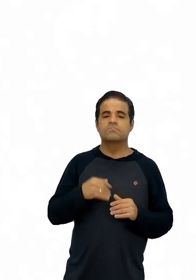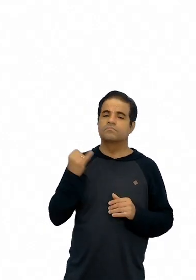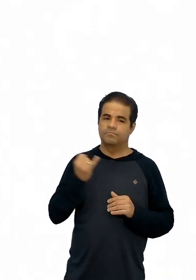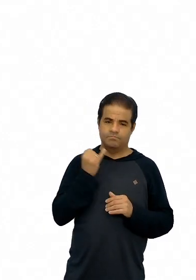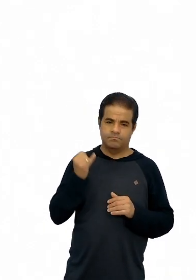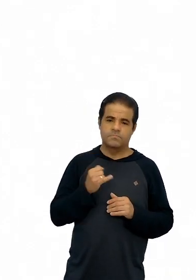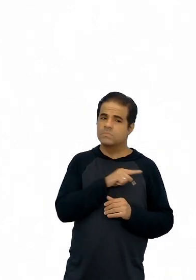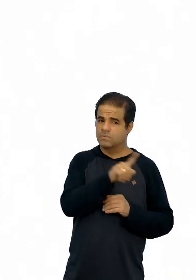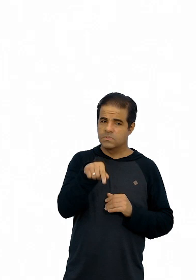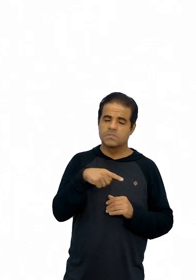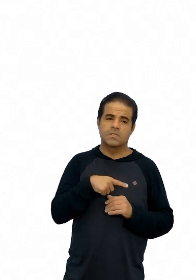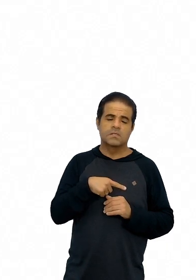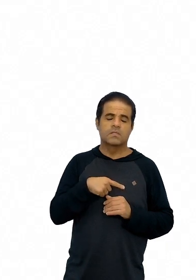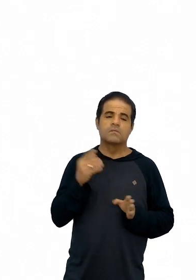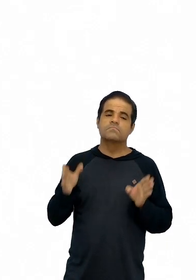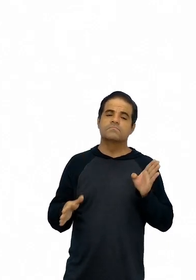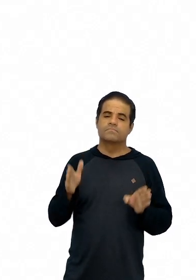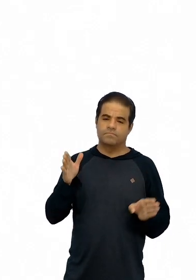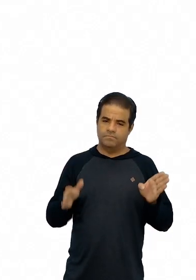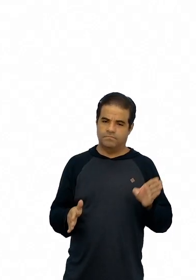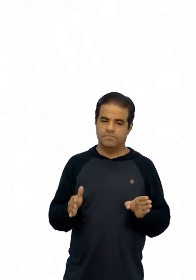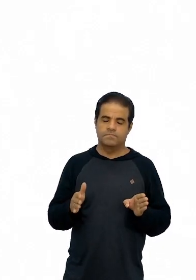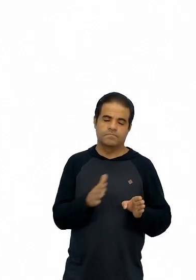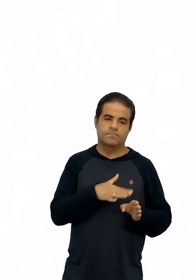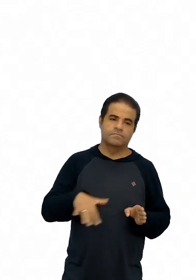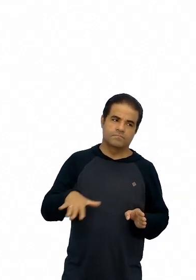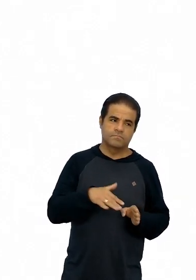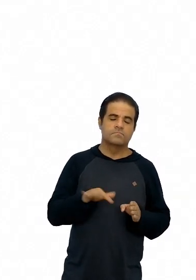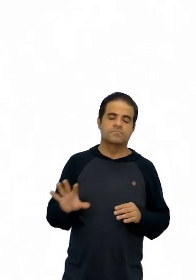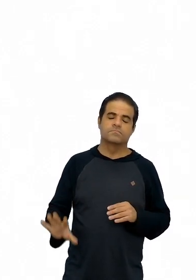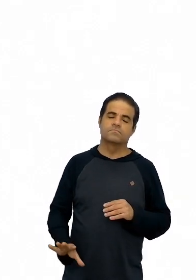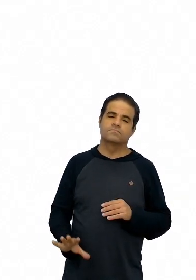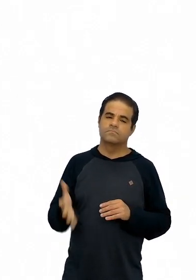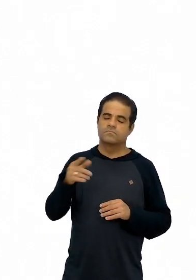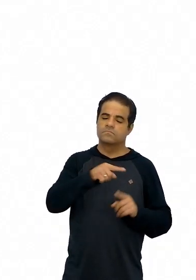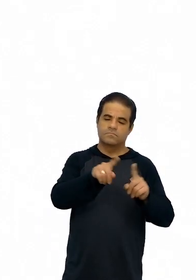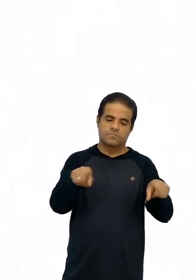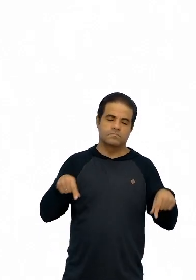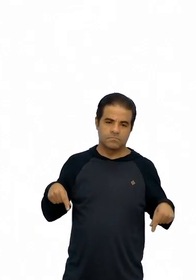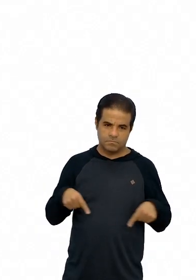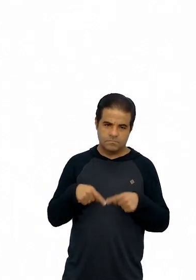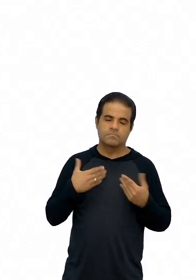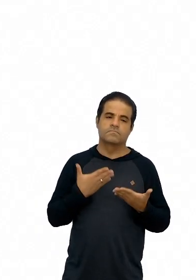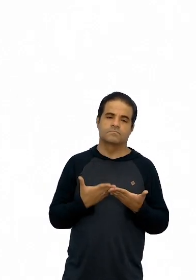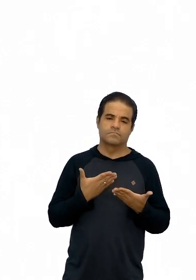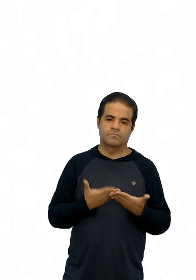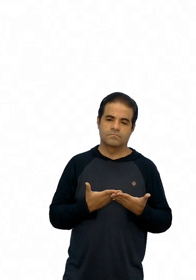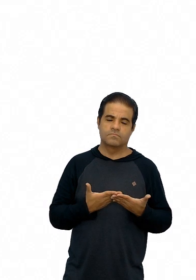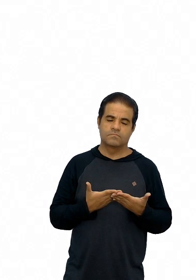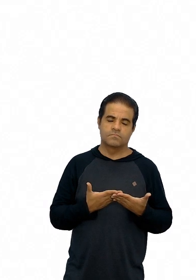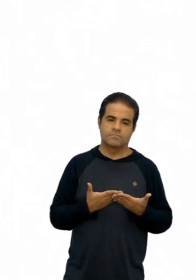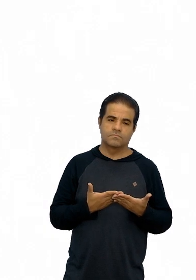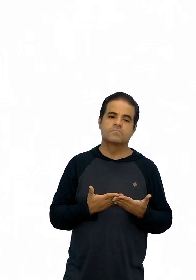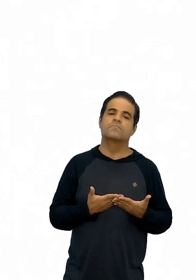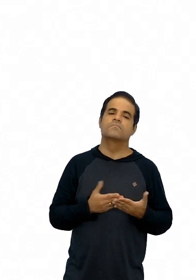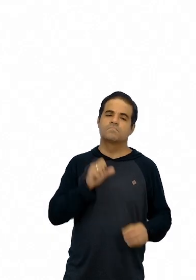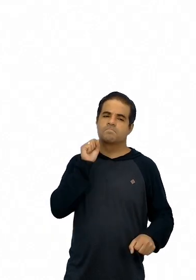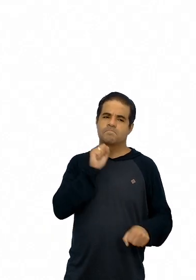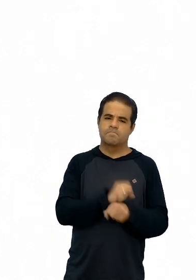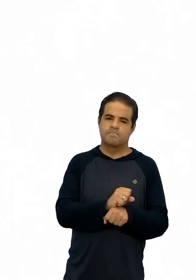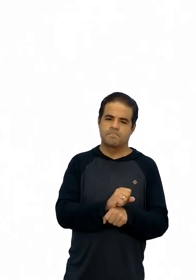e vocês têm muito desses momentos que acontecem ali na sala de aula de vocês, né? E quando a gente também